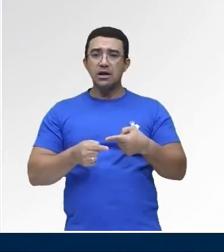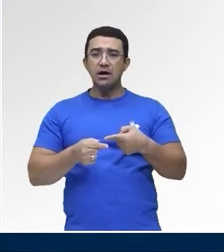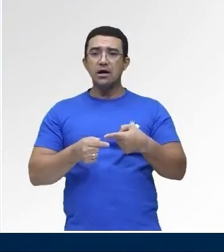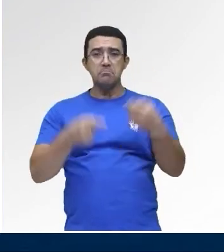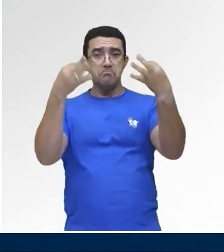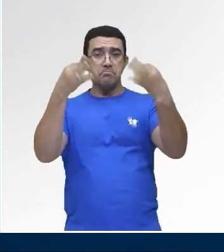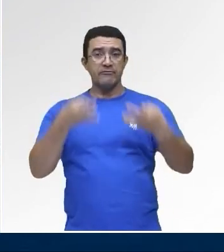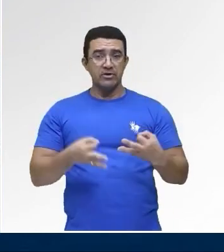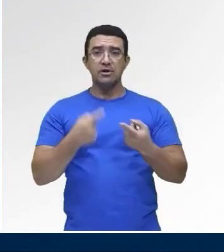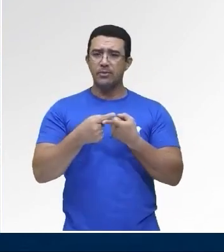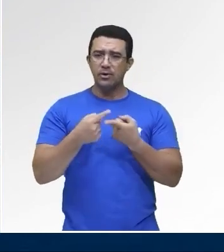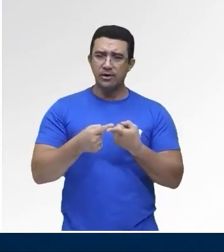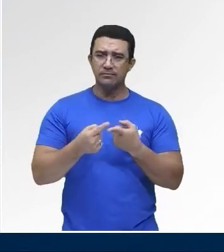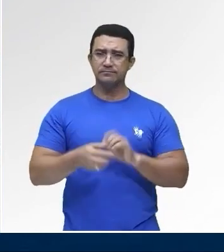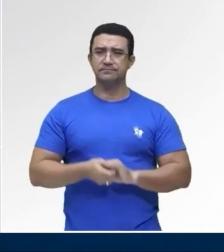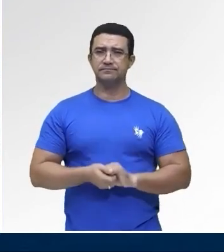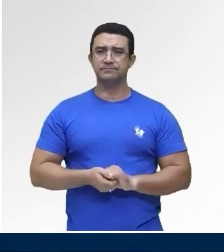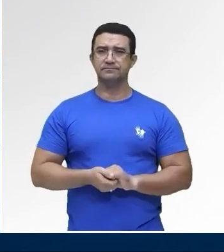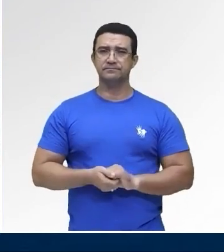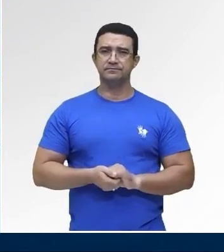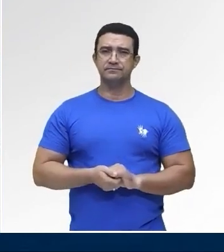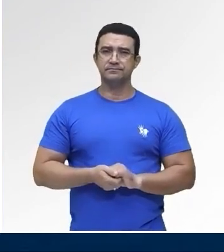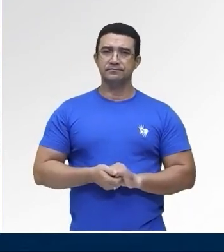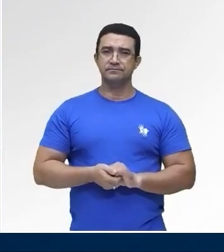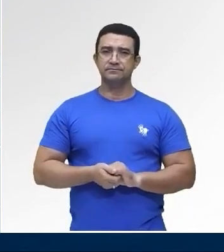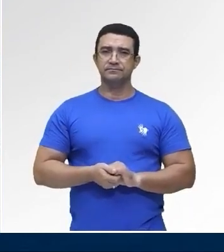Ela é perfeita, gente, porque